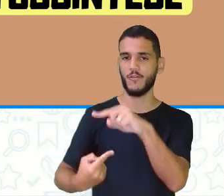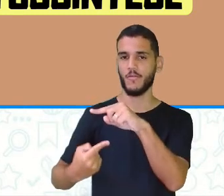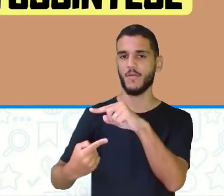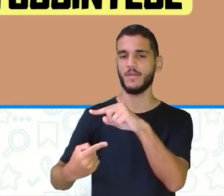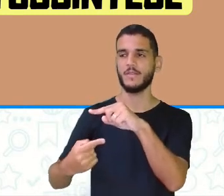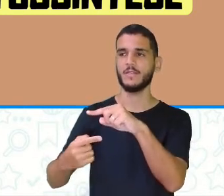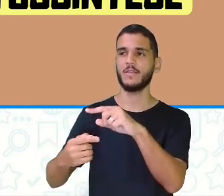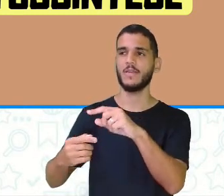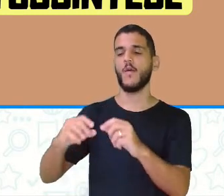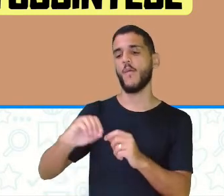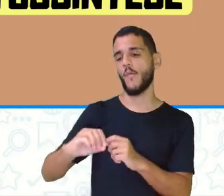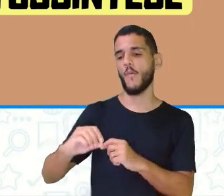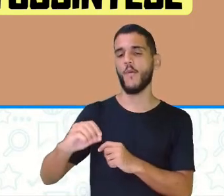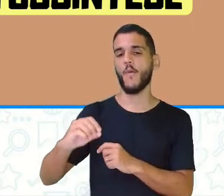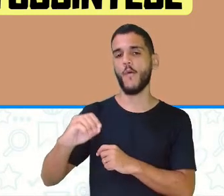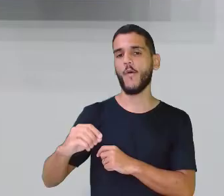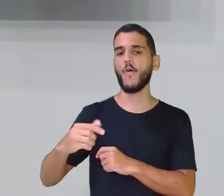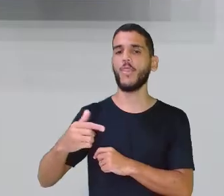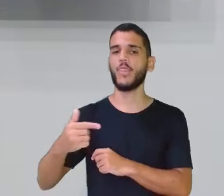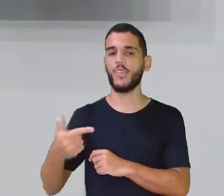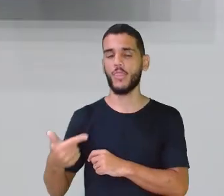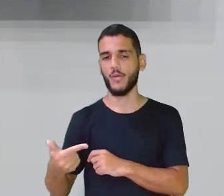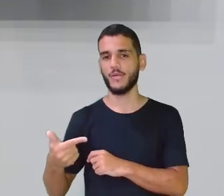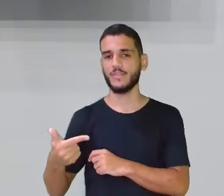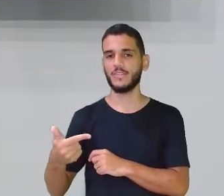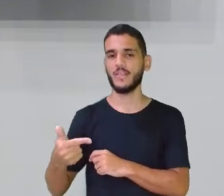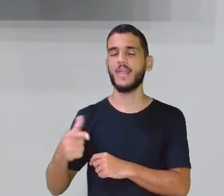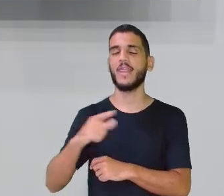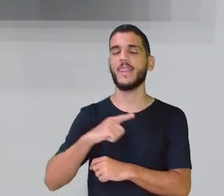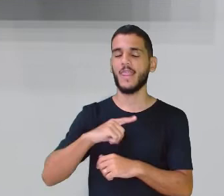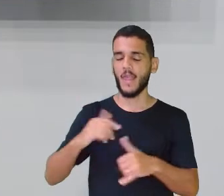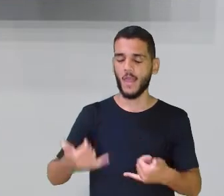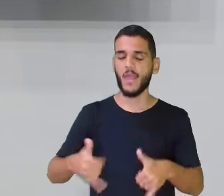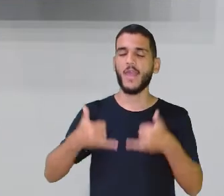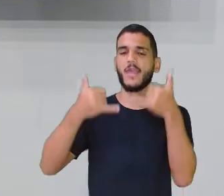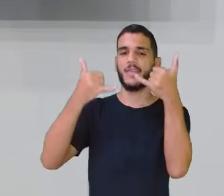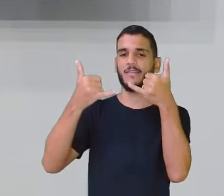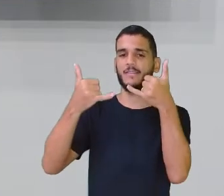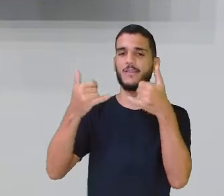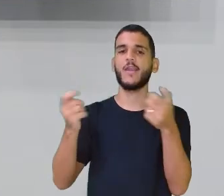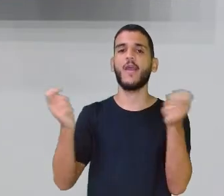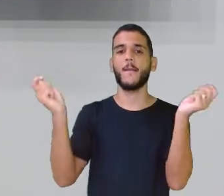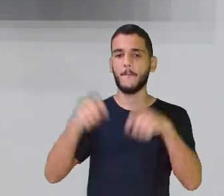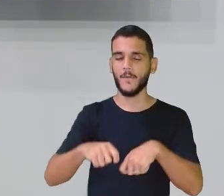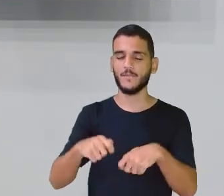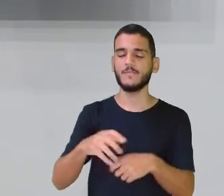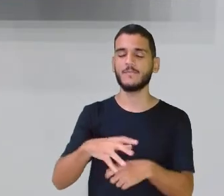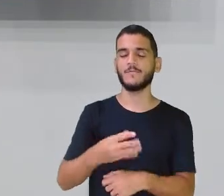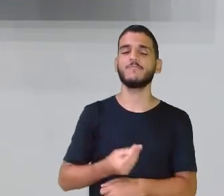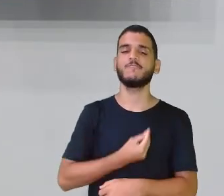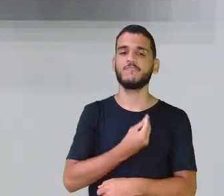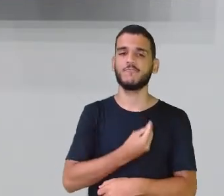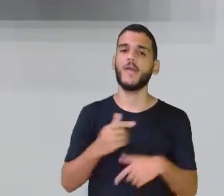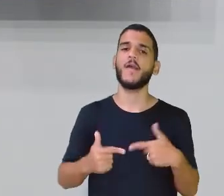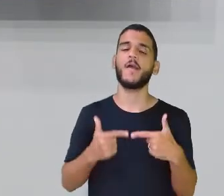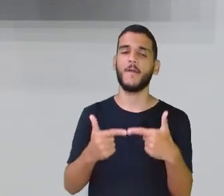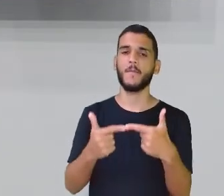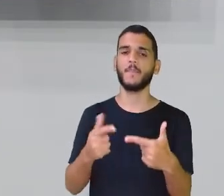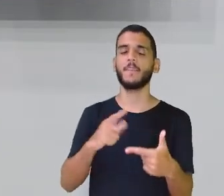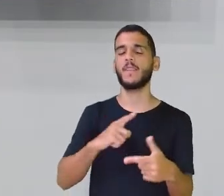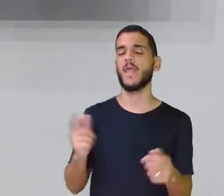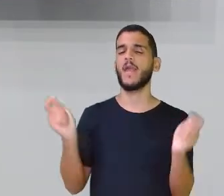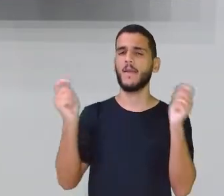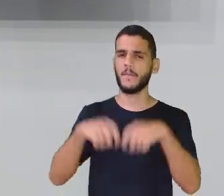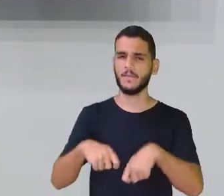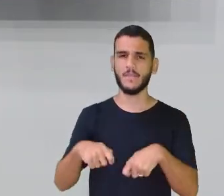expele, ela transforma em energia também, que é o suficiente para manter ela viva. Então, ela tem essa capacidade, ela não precisa de um outro